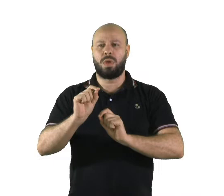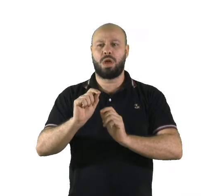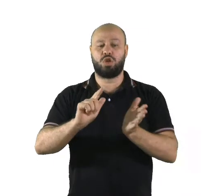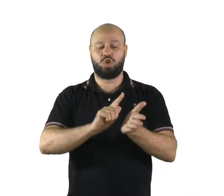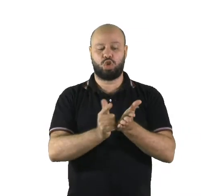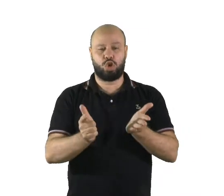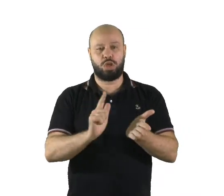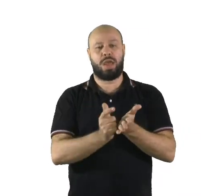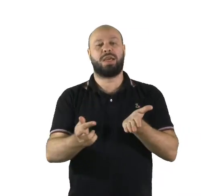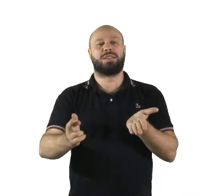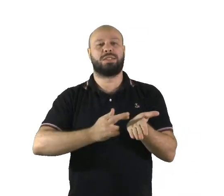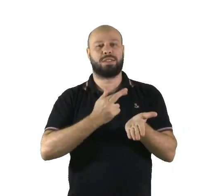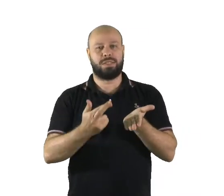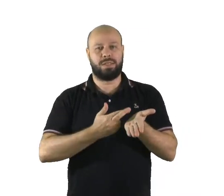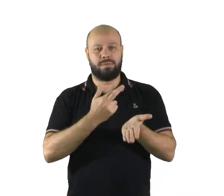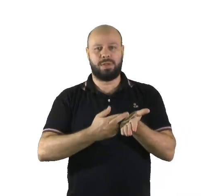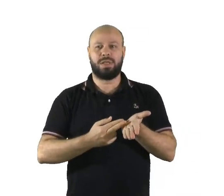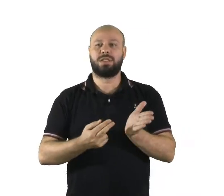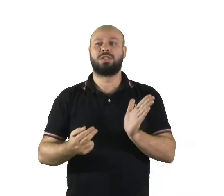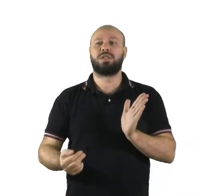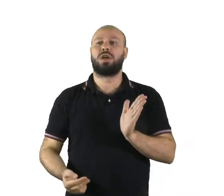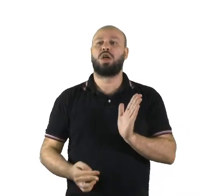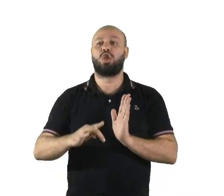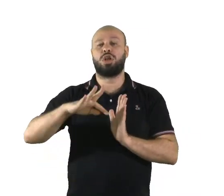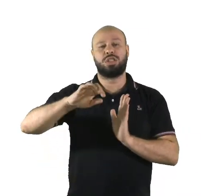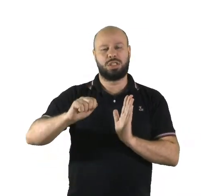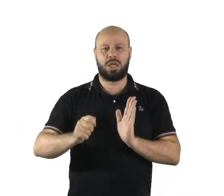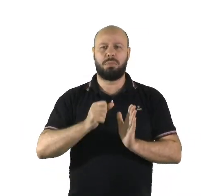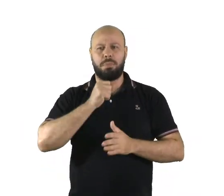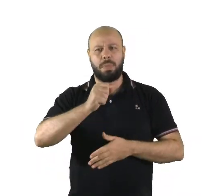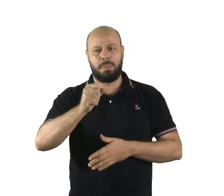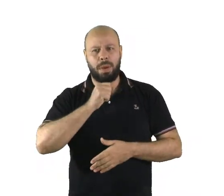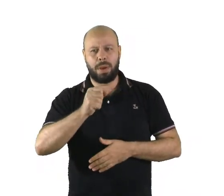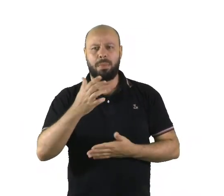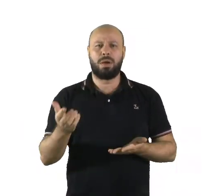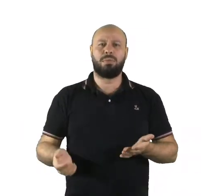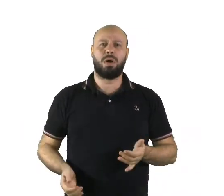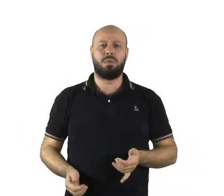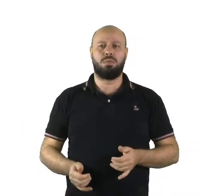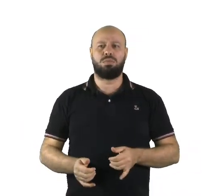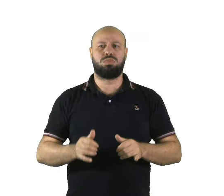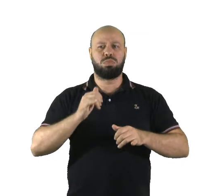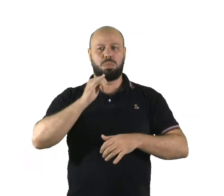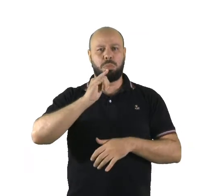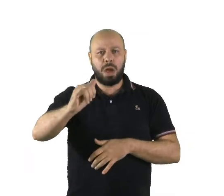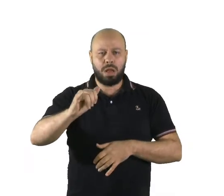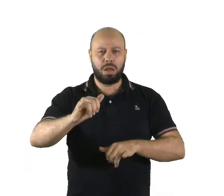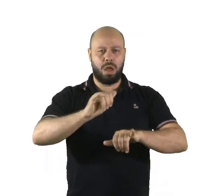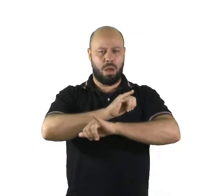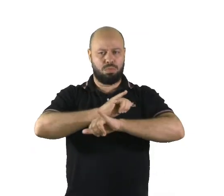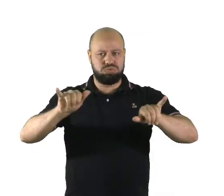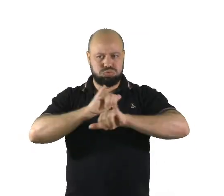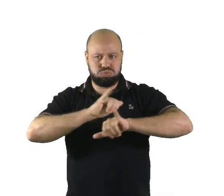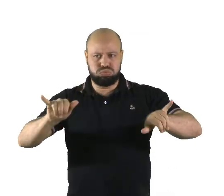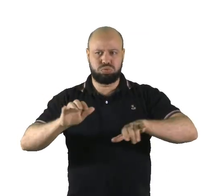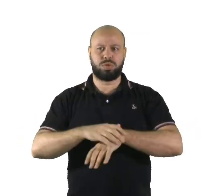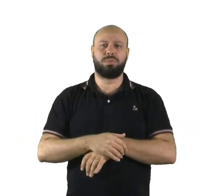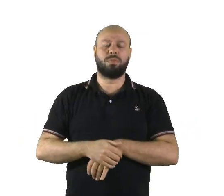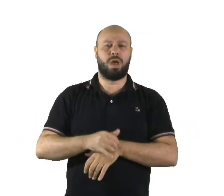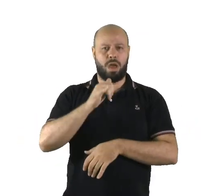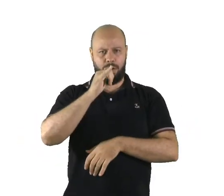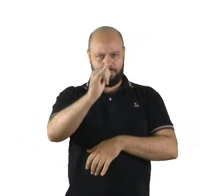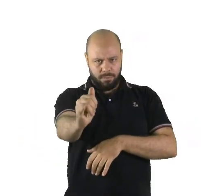e revistas, notícias, reportagens, anúncios e propaganda,